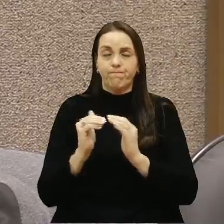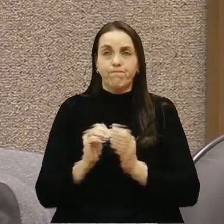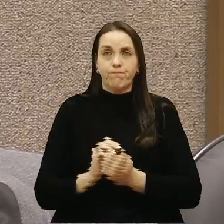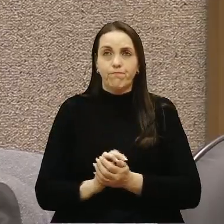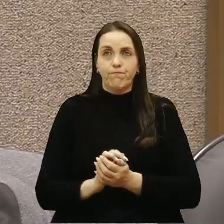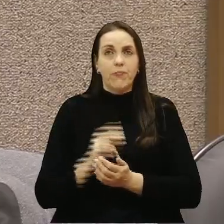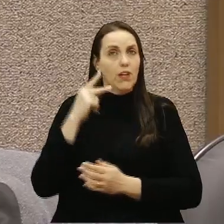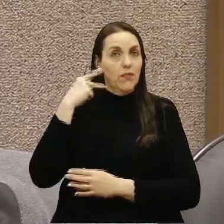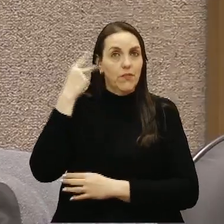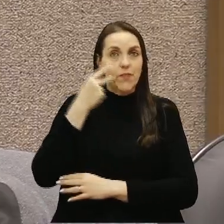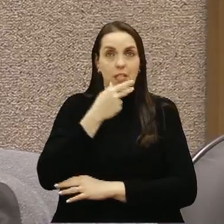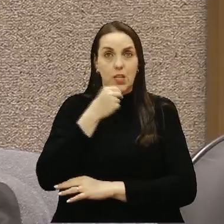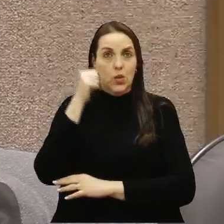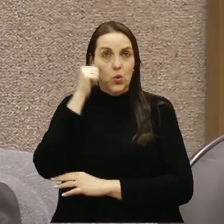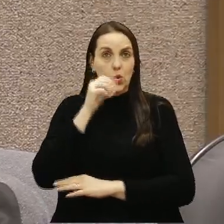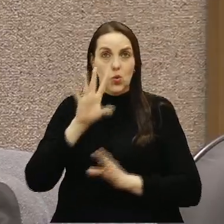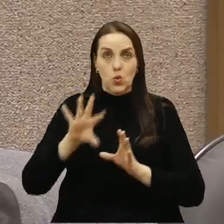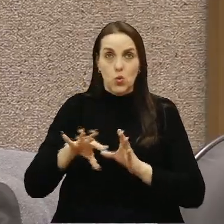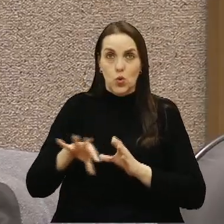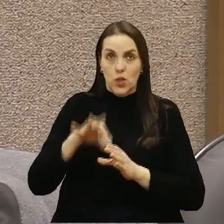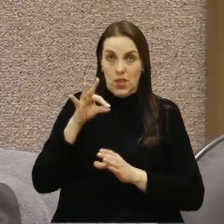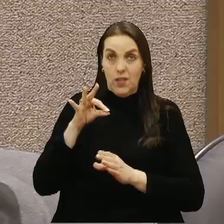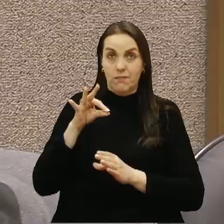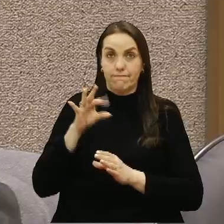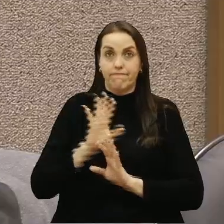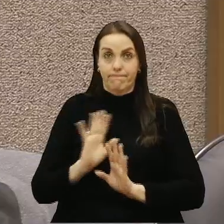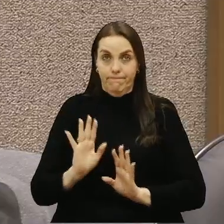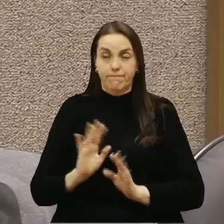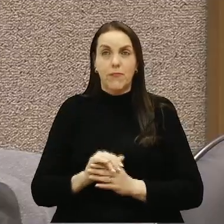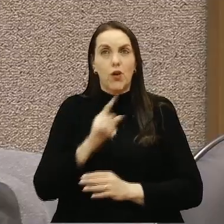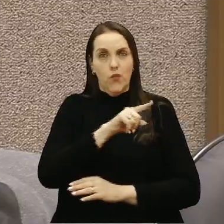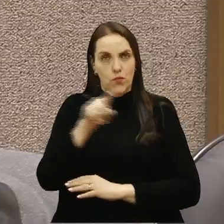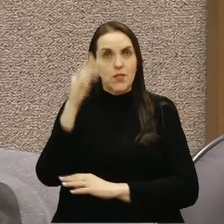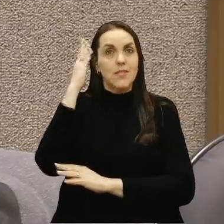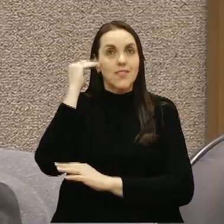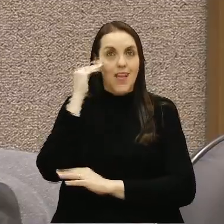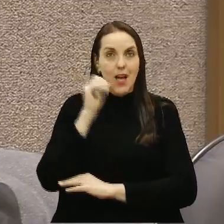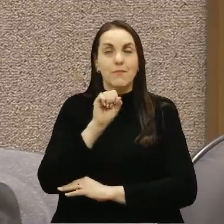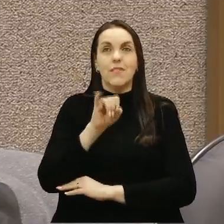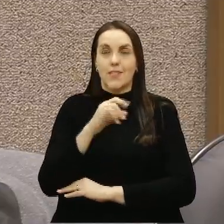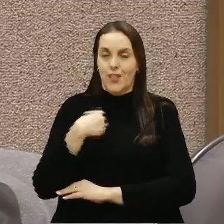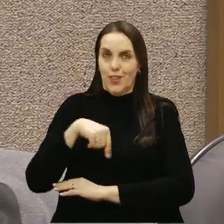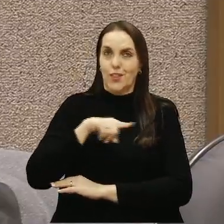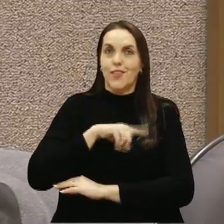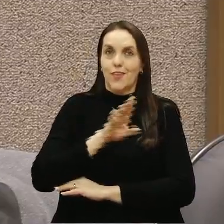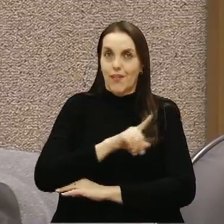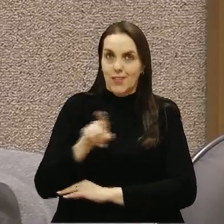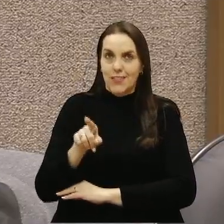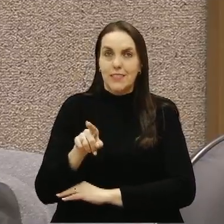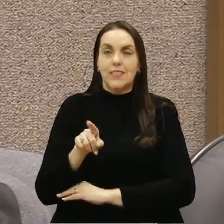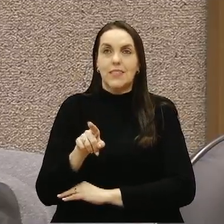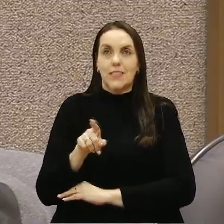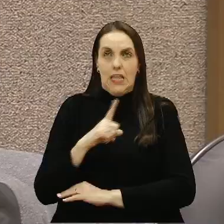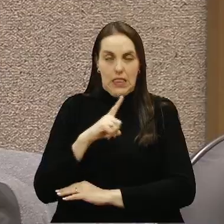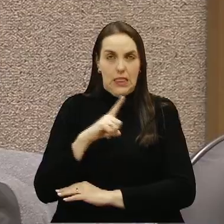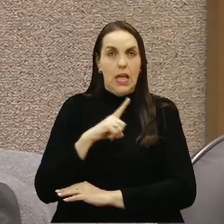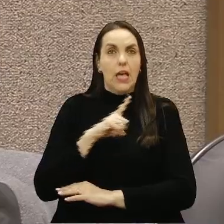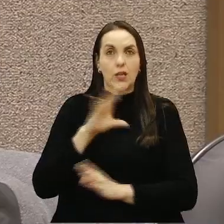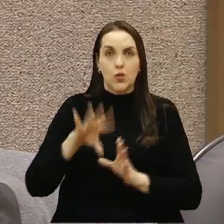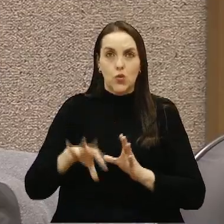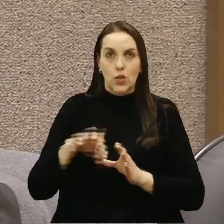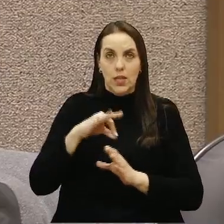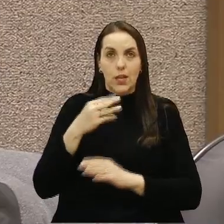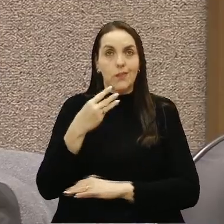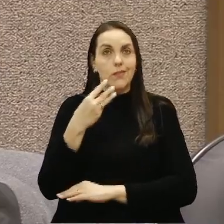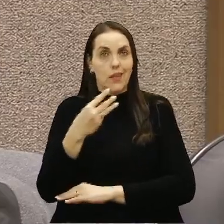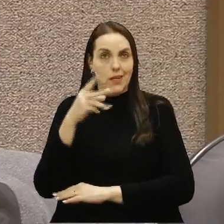os vereadores sorteados, né? Você sabe que se nós admitir aqui, tem o sorteio de 3